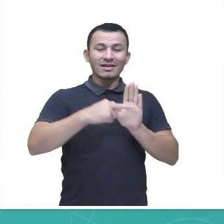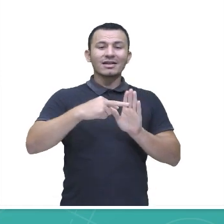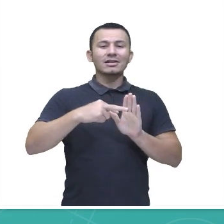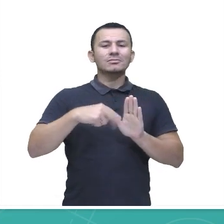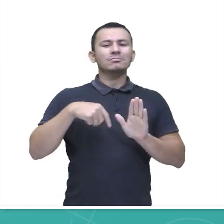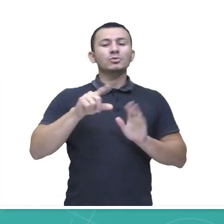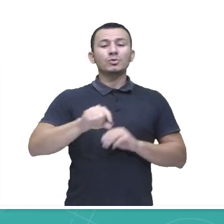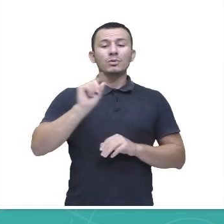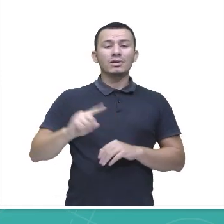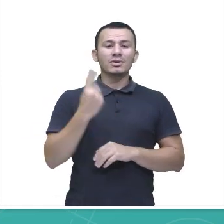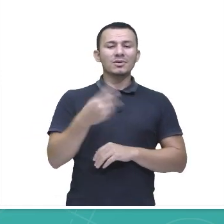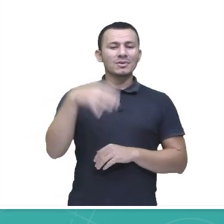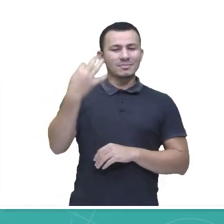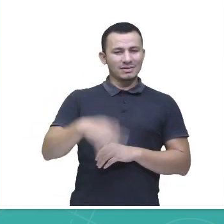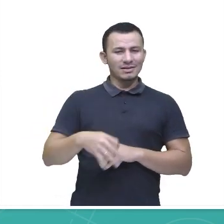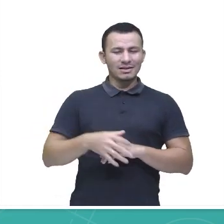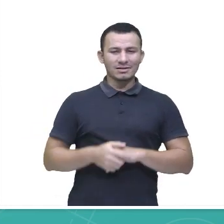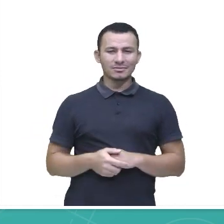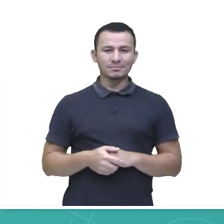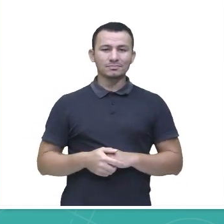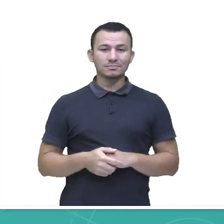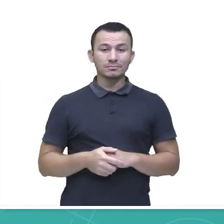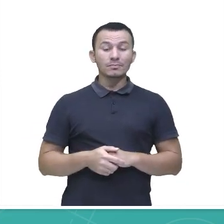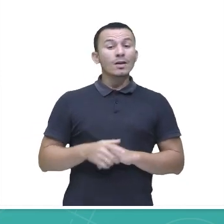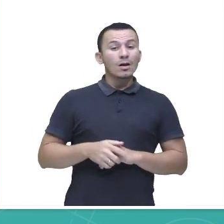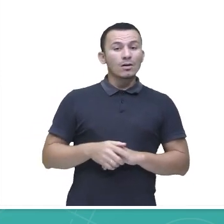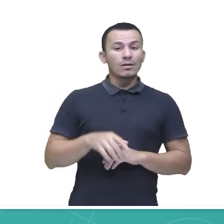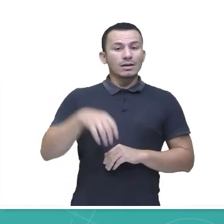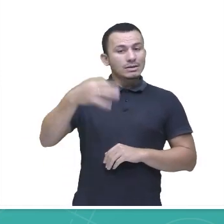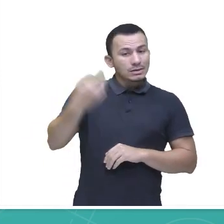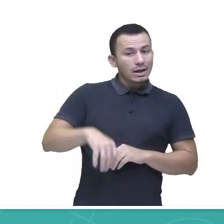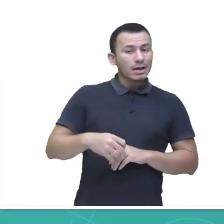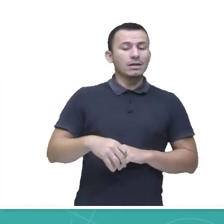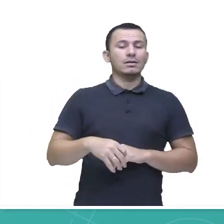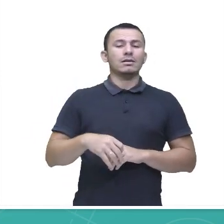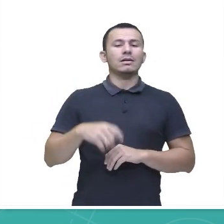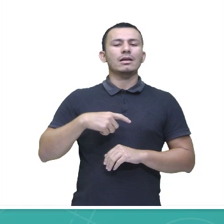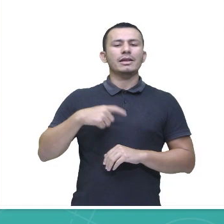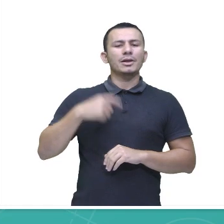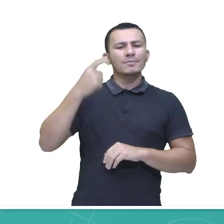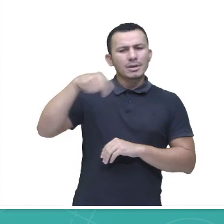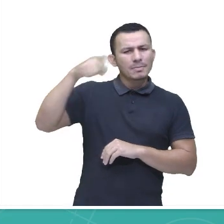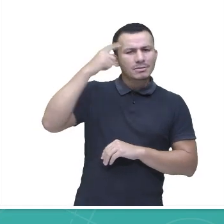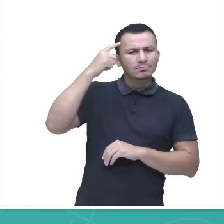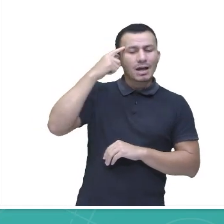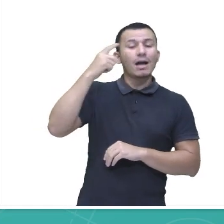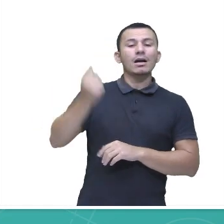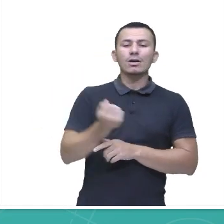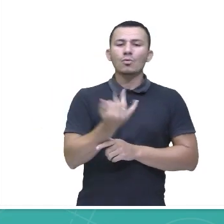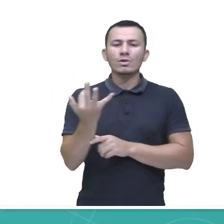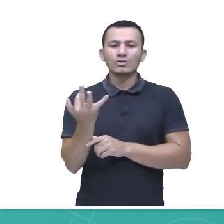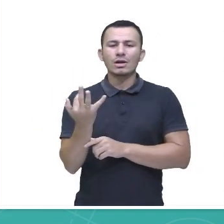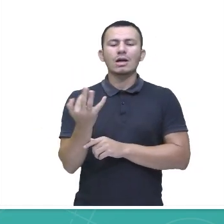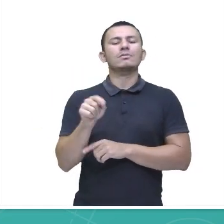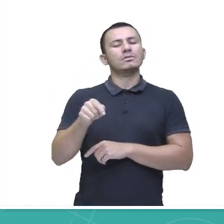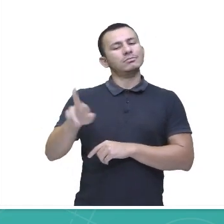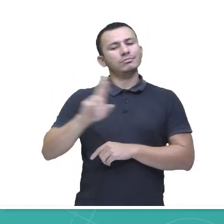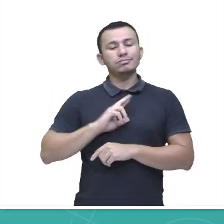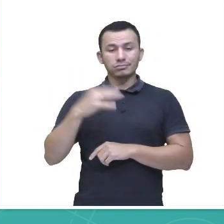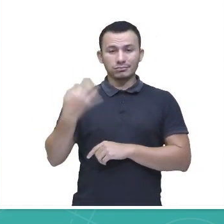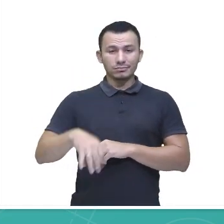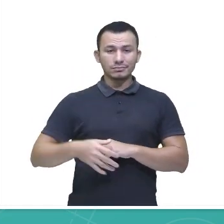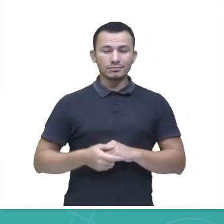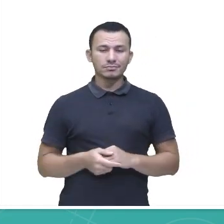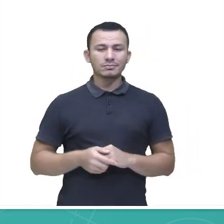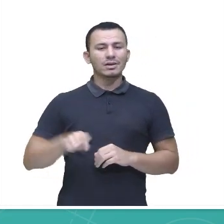vai marcar aquela que tem, não é? Que dá a ideia de quantidade ao substantivo.